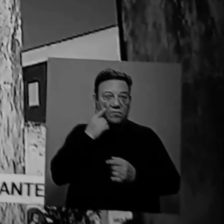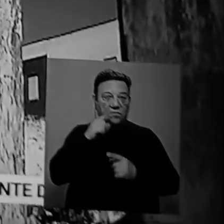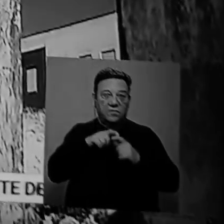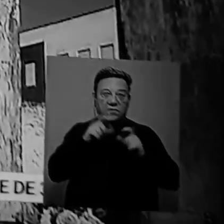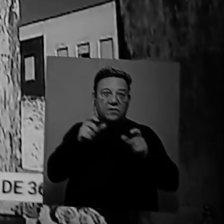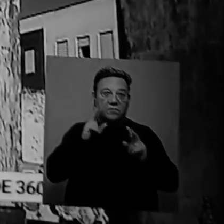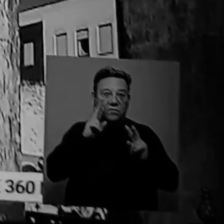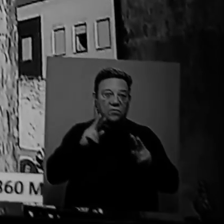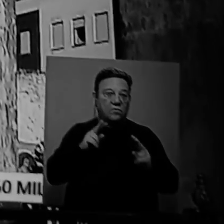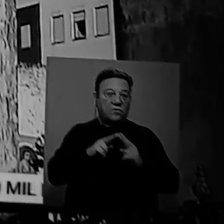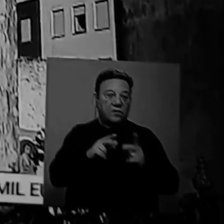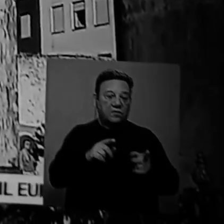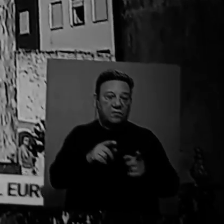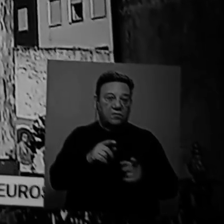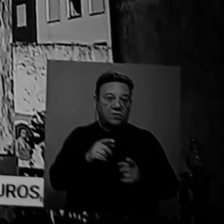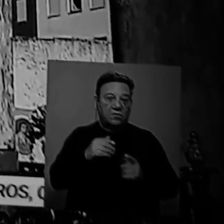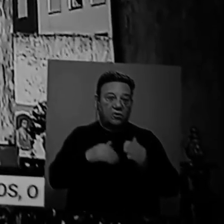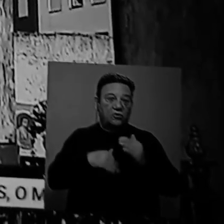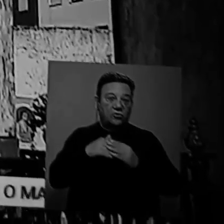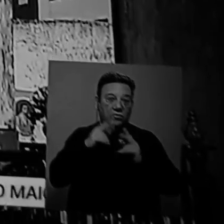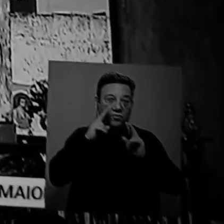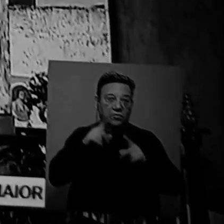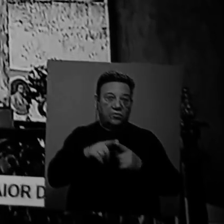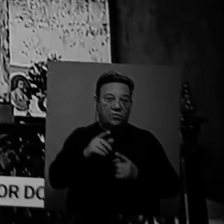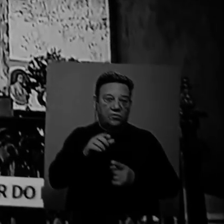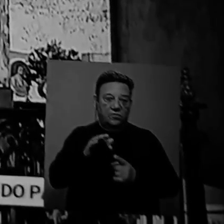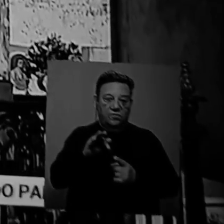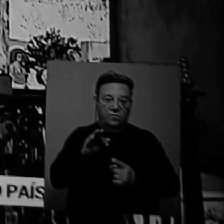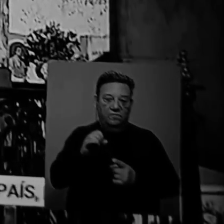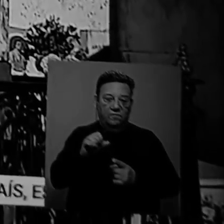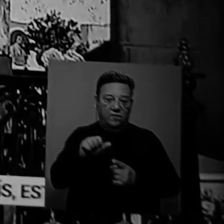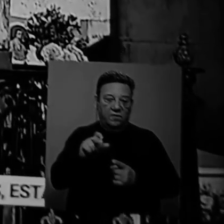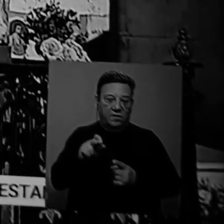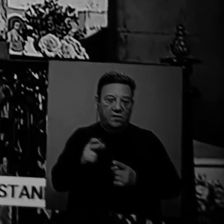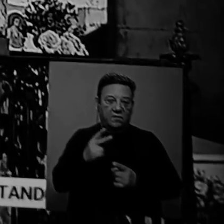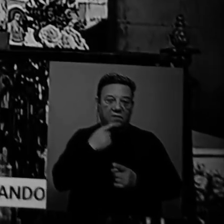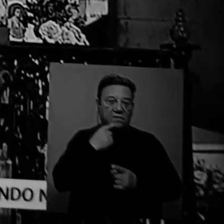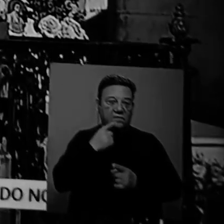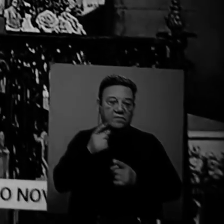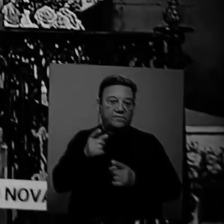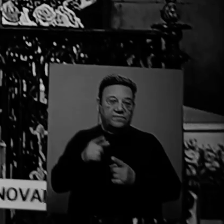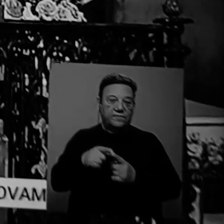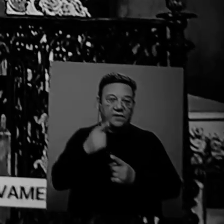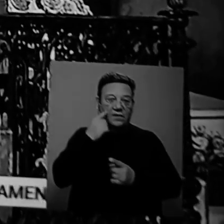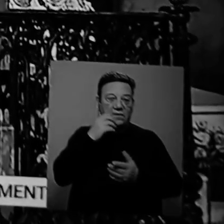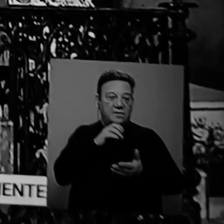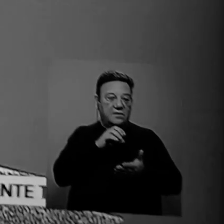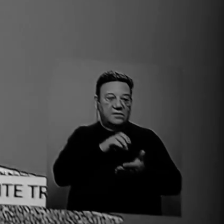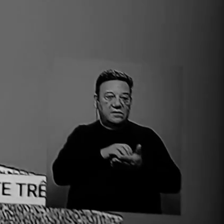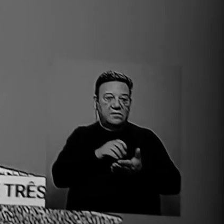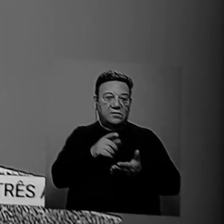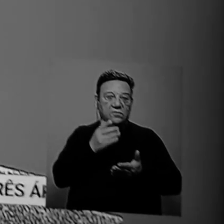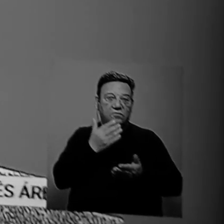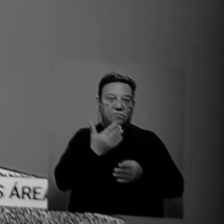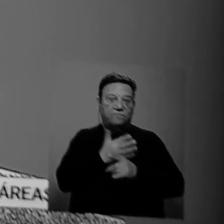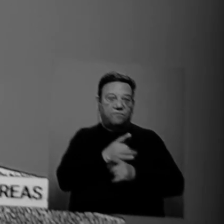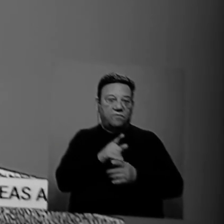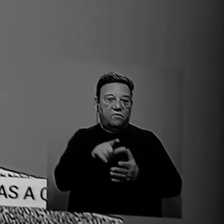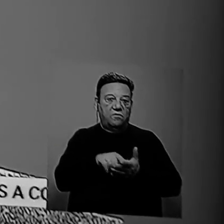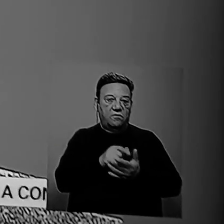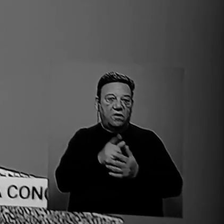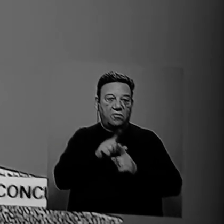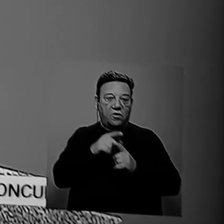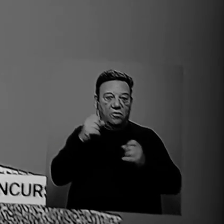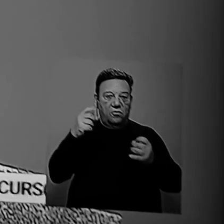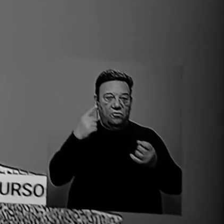encontramos, no topo encontramos os fogaréus, ou seja, a simbologia sempre do fogo permanente, a luz